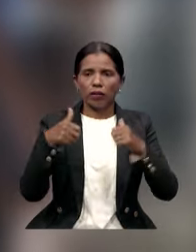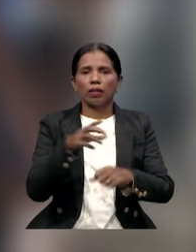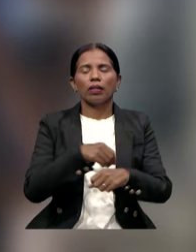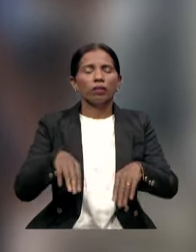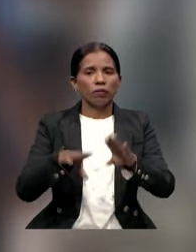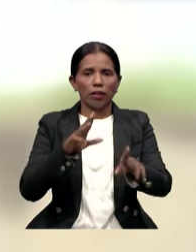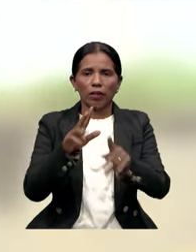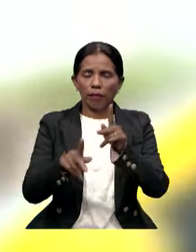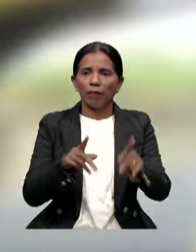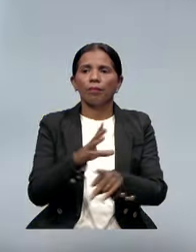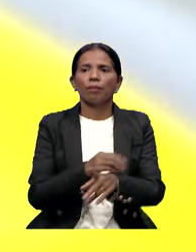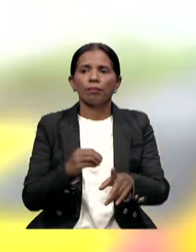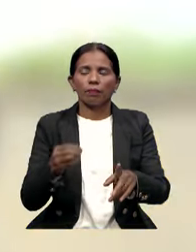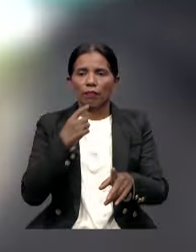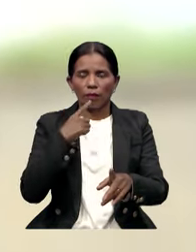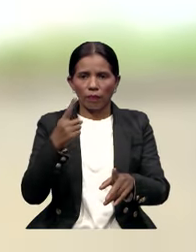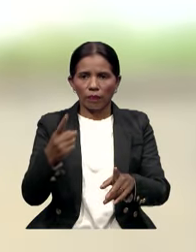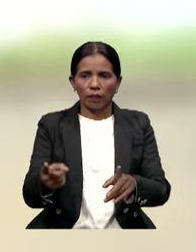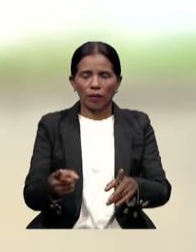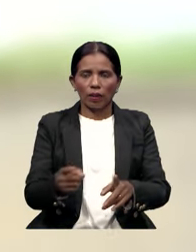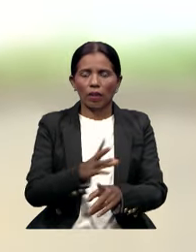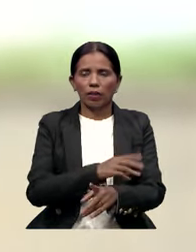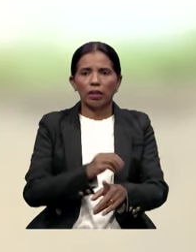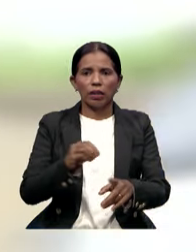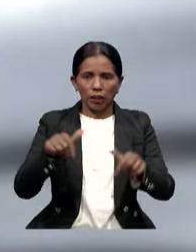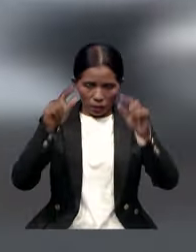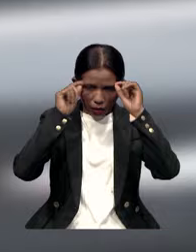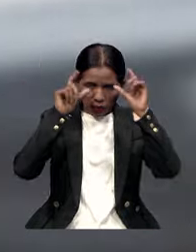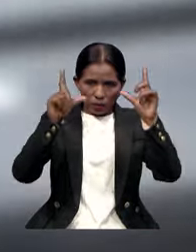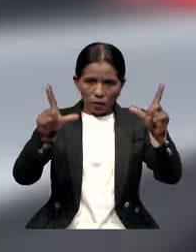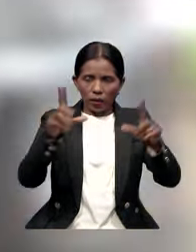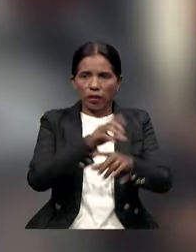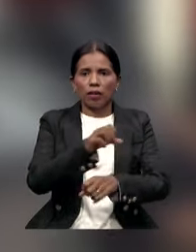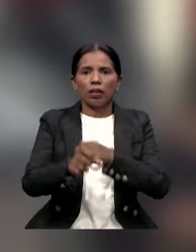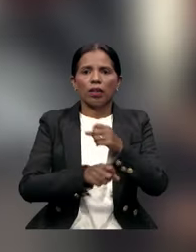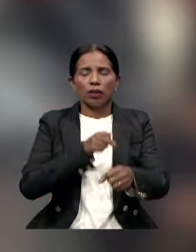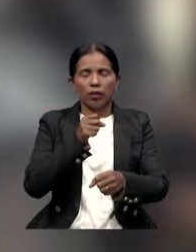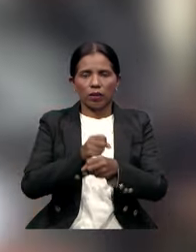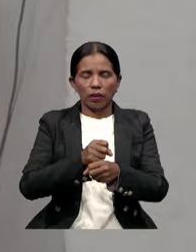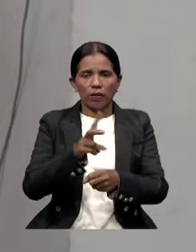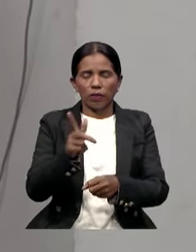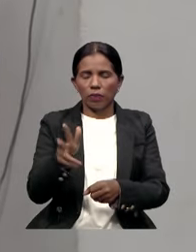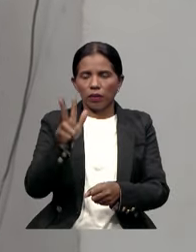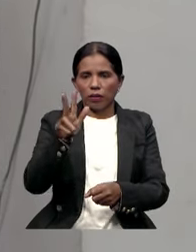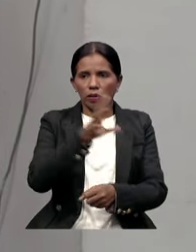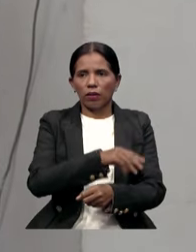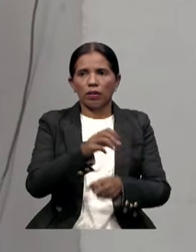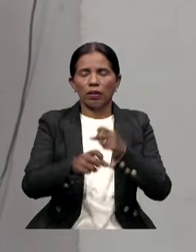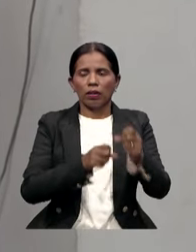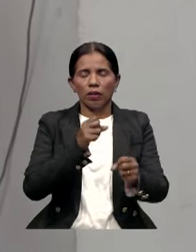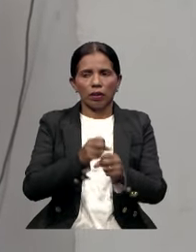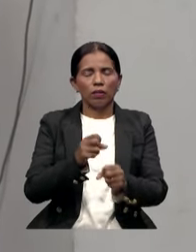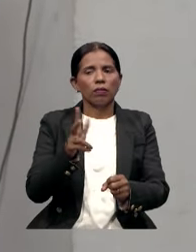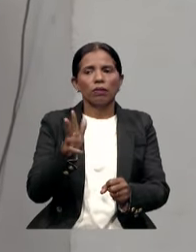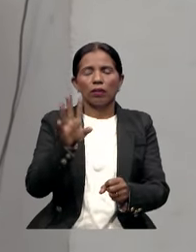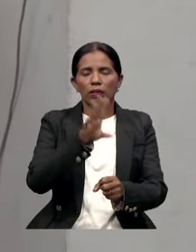su instituto nacional combate HIV sida caso HIV sida e Timor Leste a husitinan riurotolu to tinan riuroron resintolu ne resista